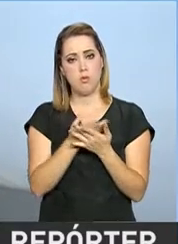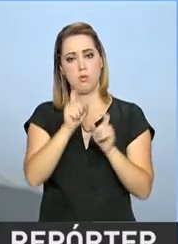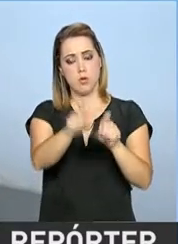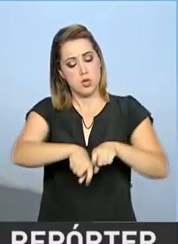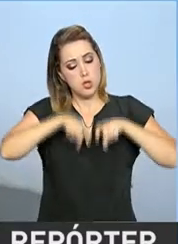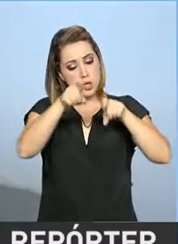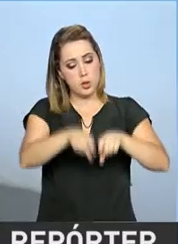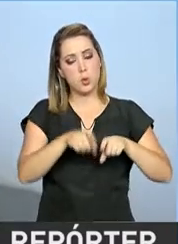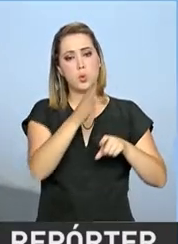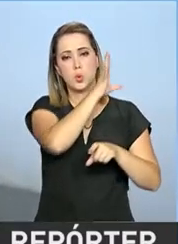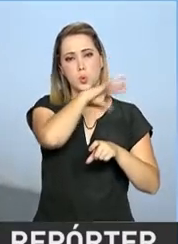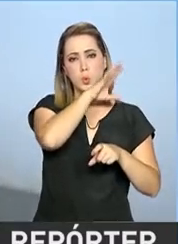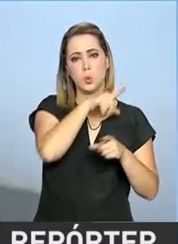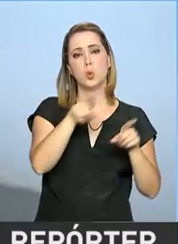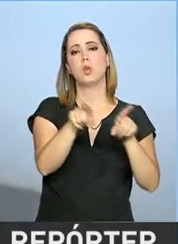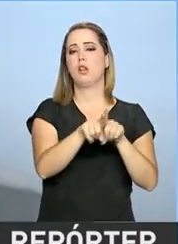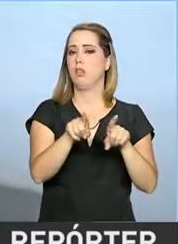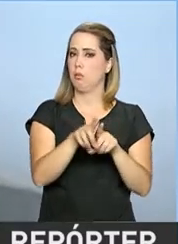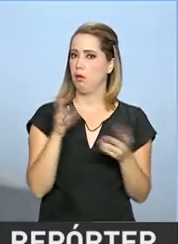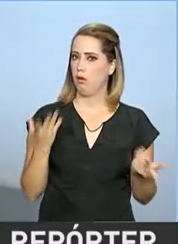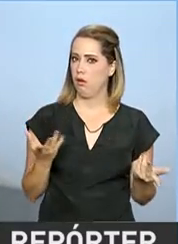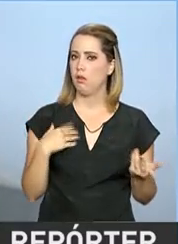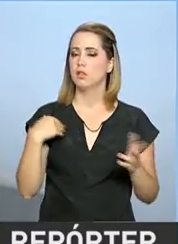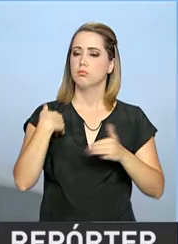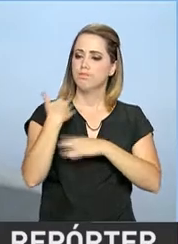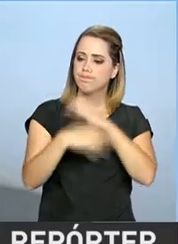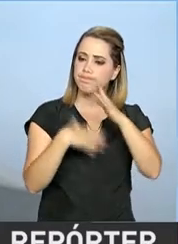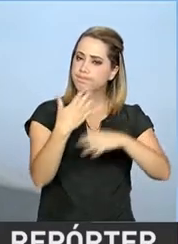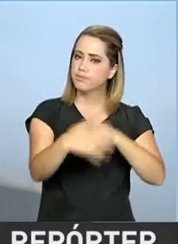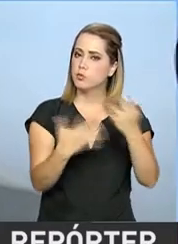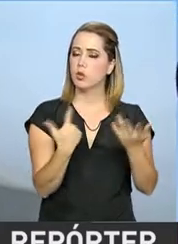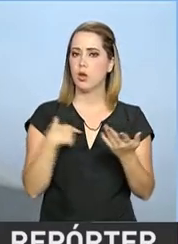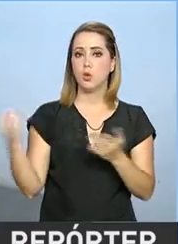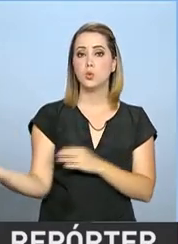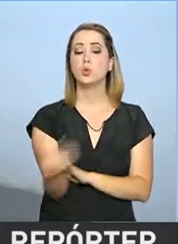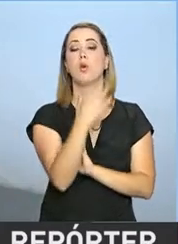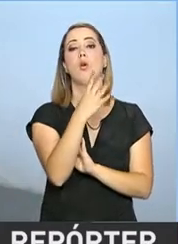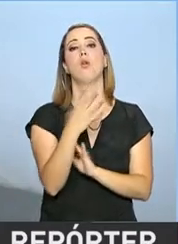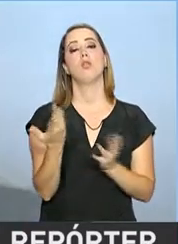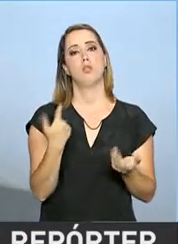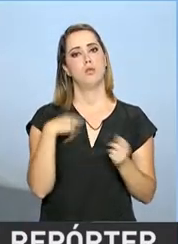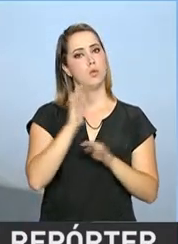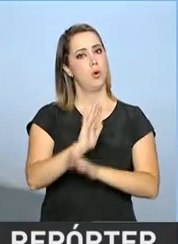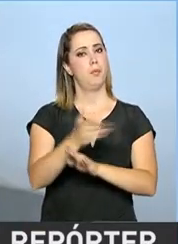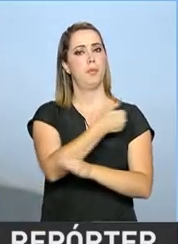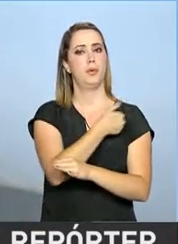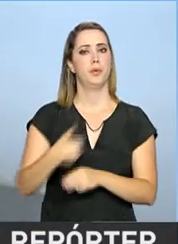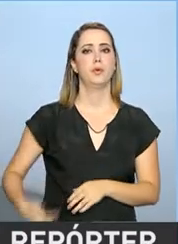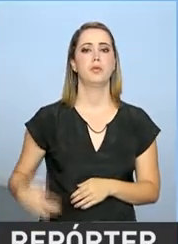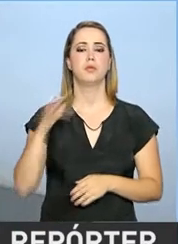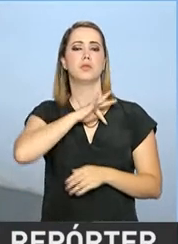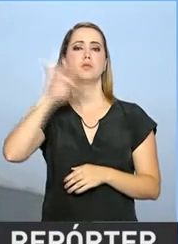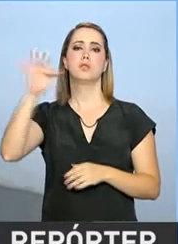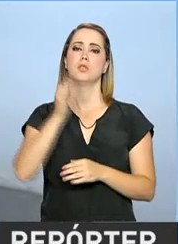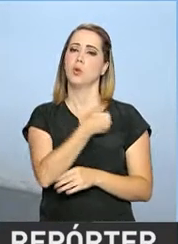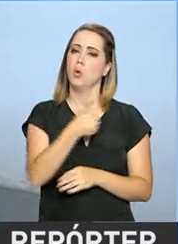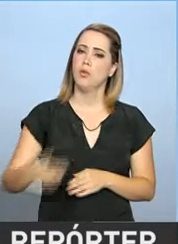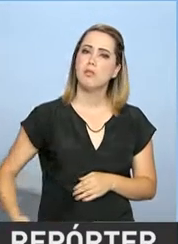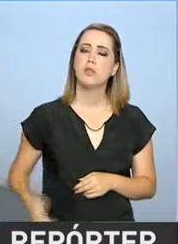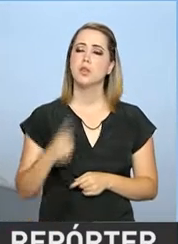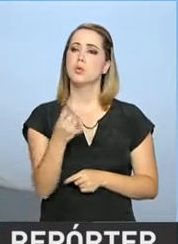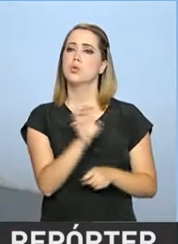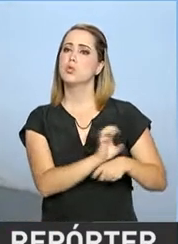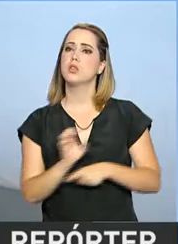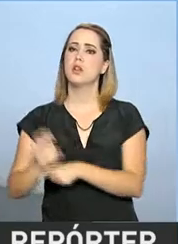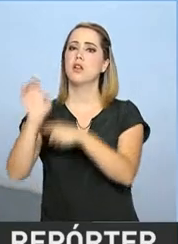agronegócio, a agricultura em geral, a pecuária, irão cada vez mais inovar com o apoio do governo federal, do governo estadual,